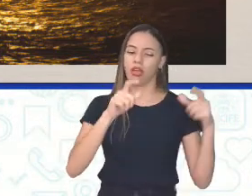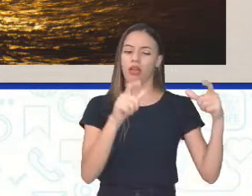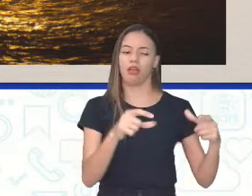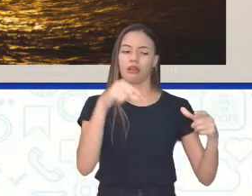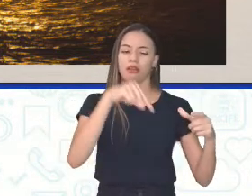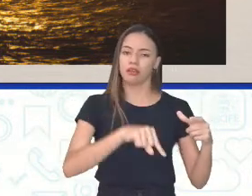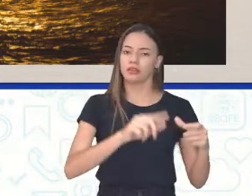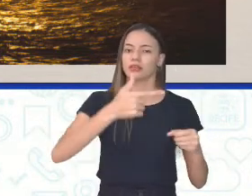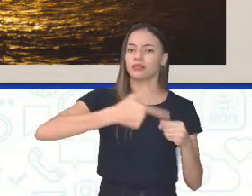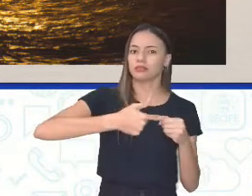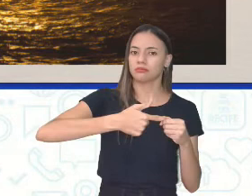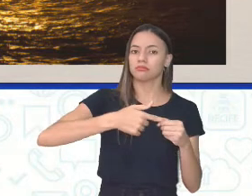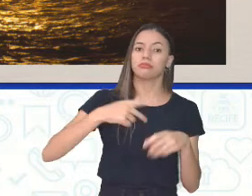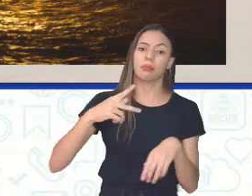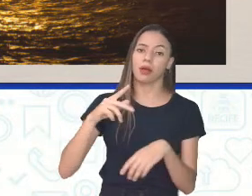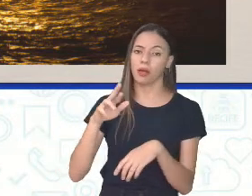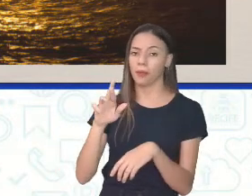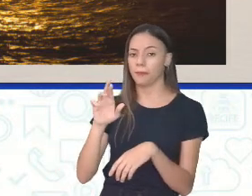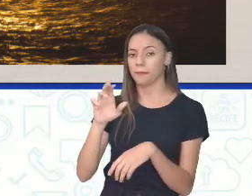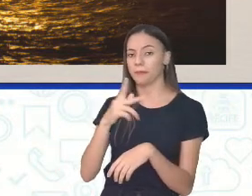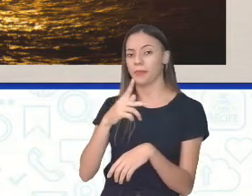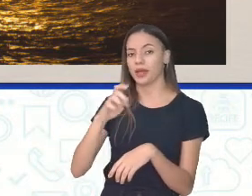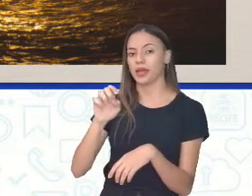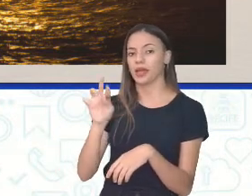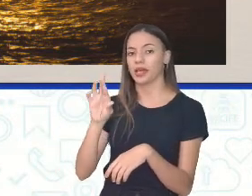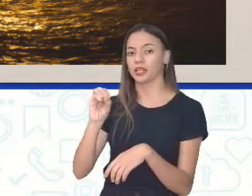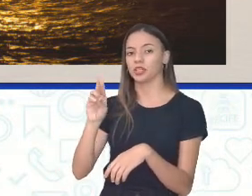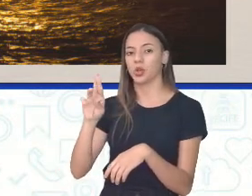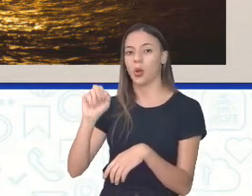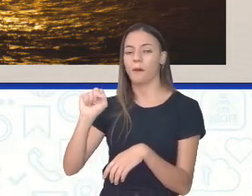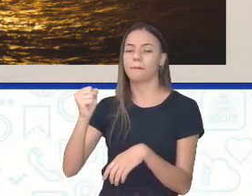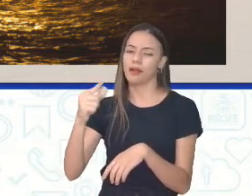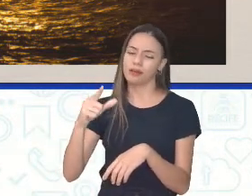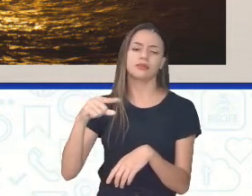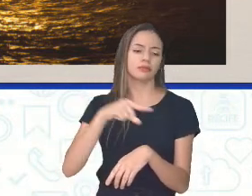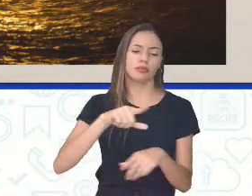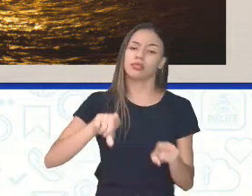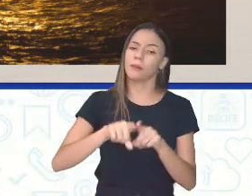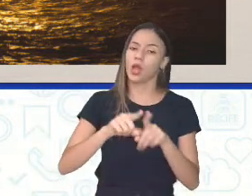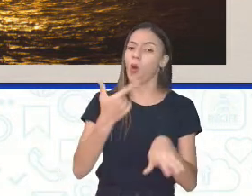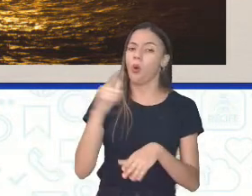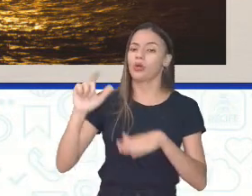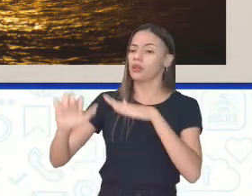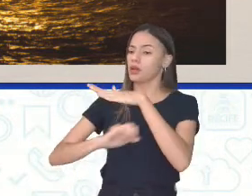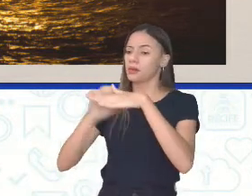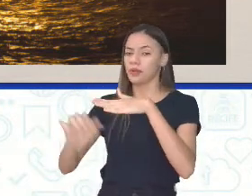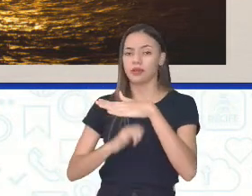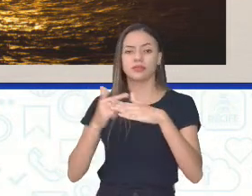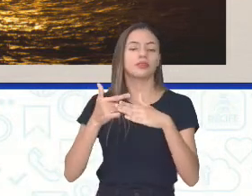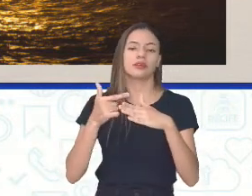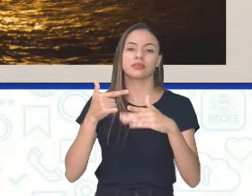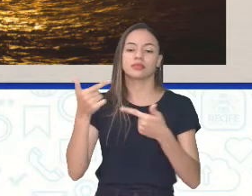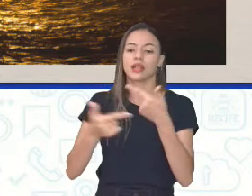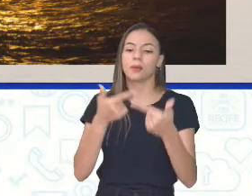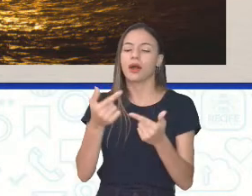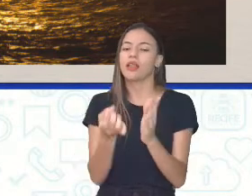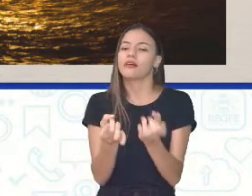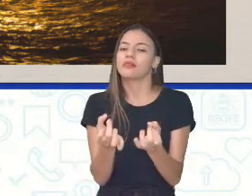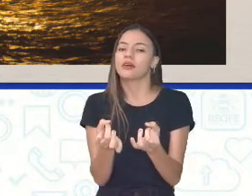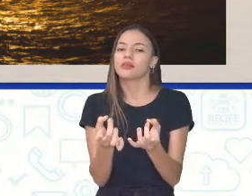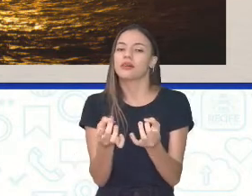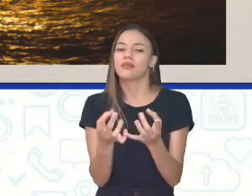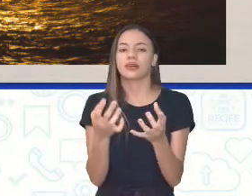não somente da Petrobras, temos de outros, né, outras empresas, né, também trabalhando com a venda, né,